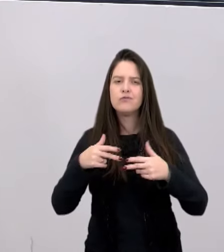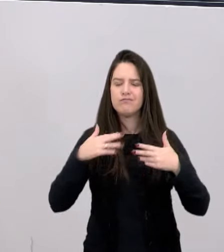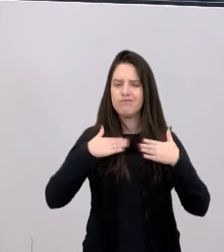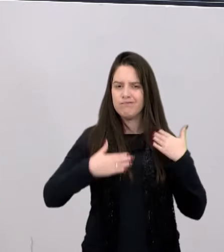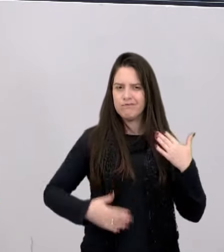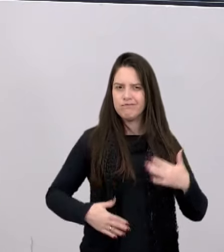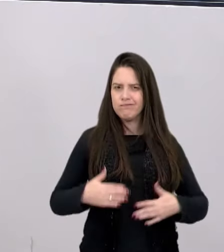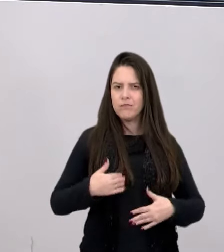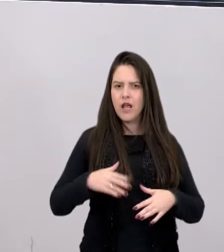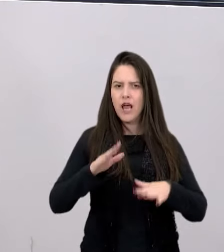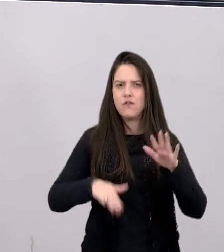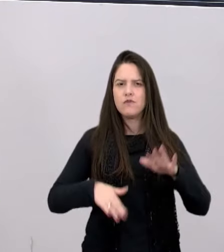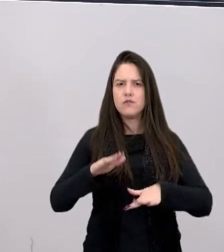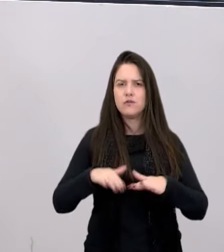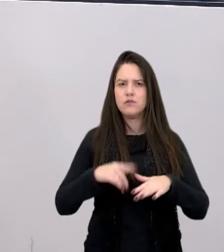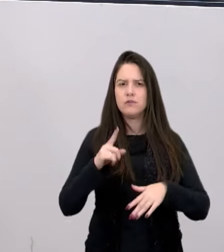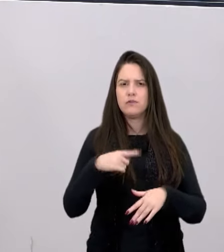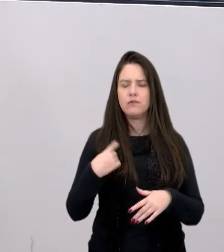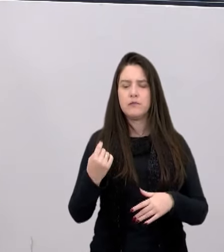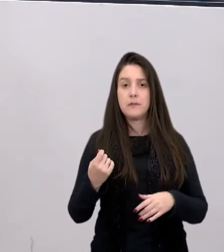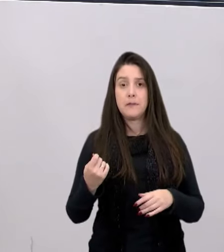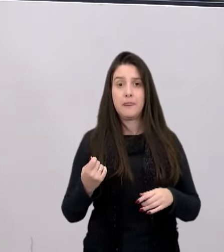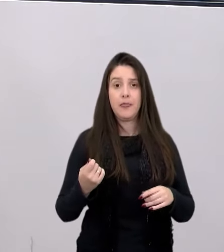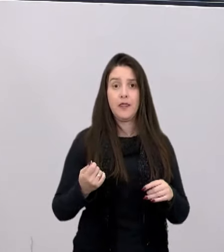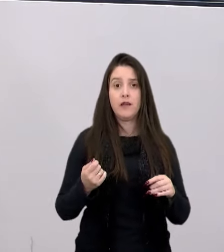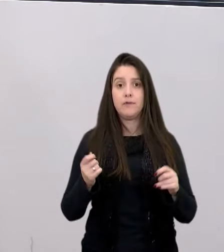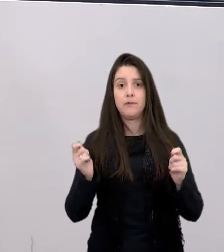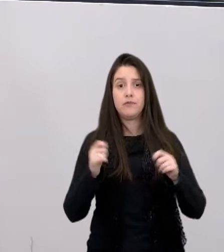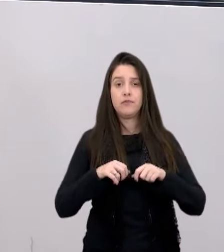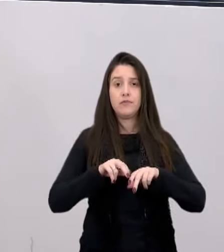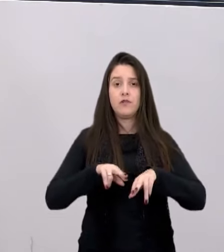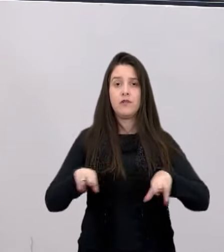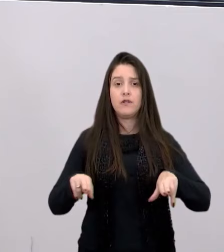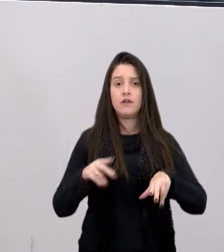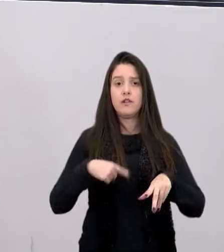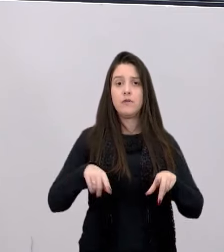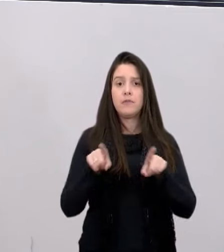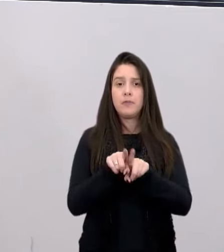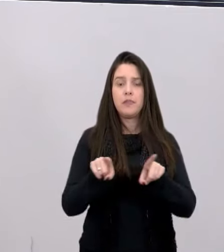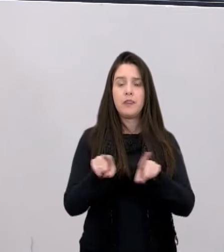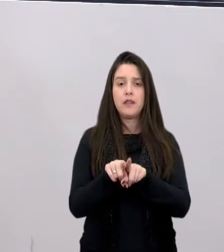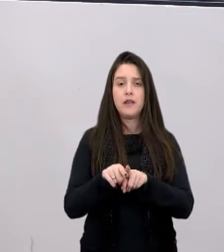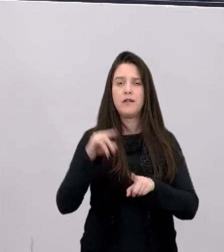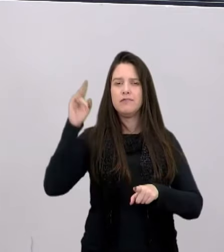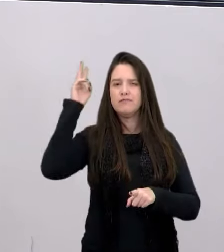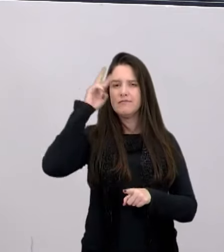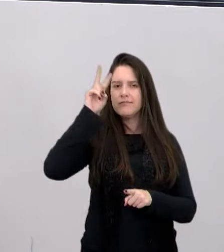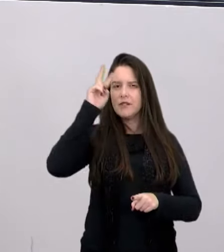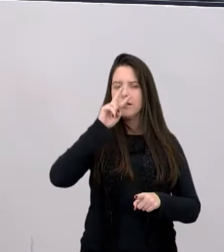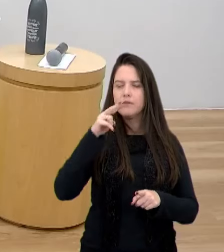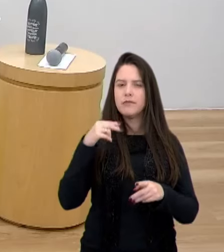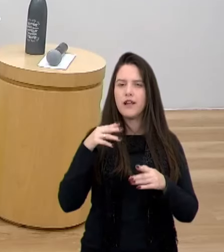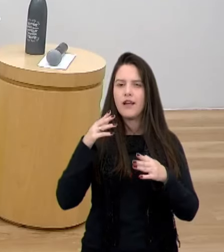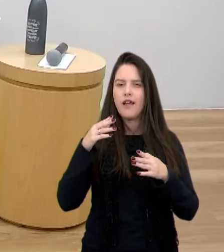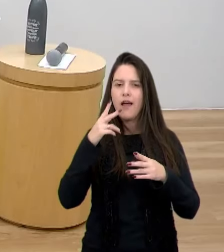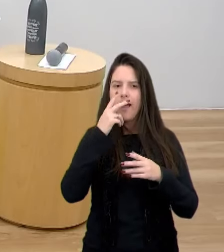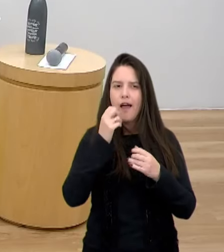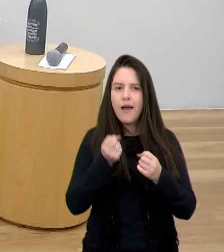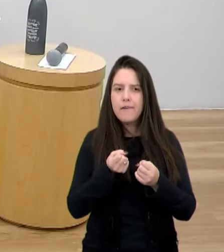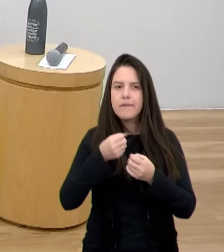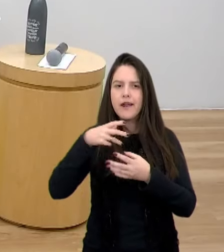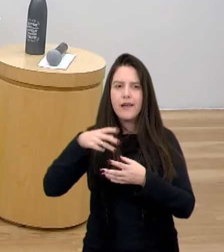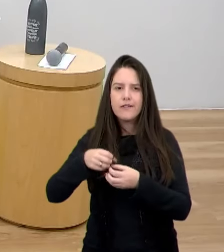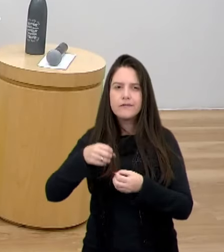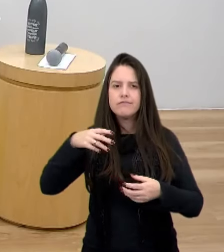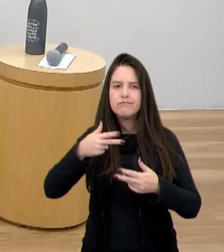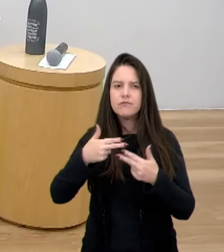dessas células, às vezes, né, os seus receptores, que são aquelas proteínas que ficam lá na membrana, para promover a sinalização,